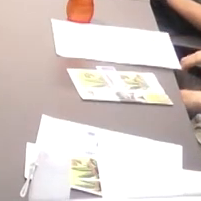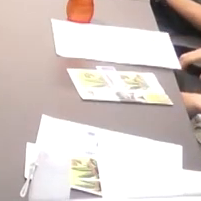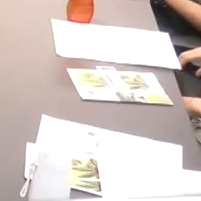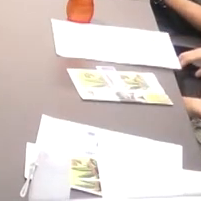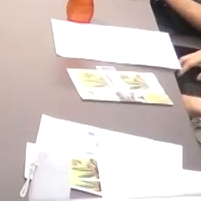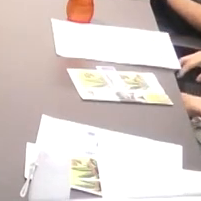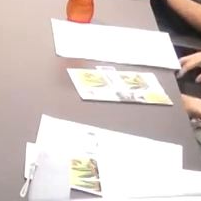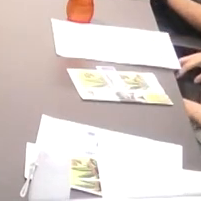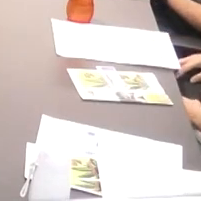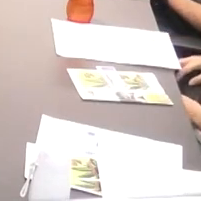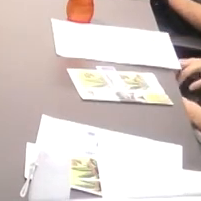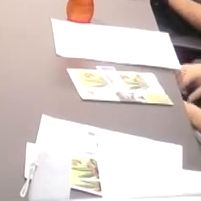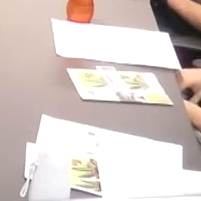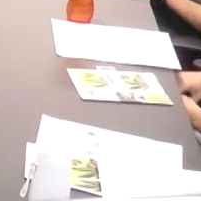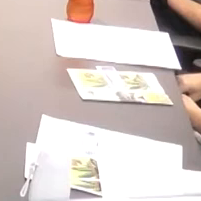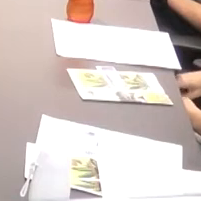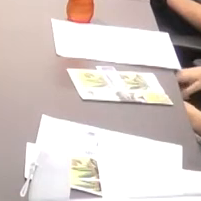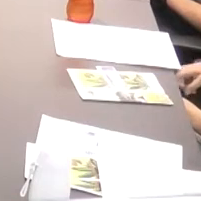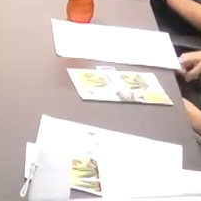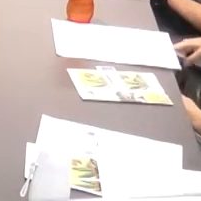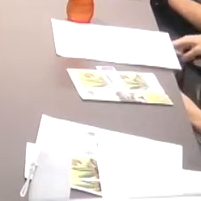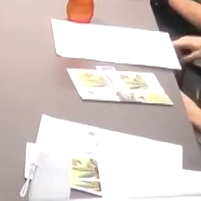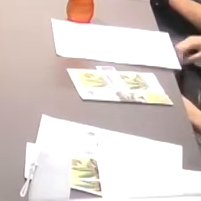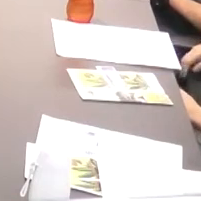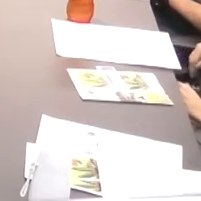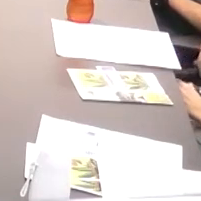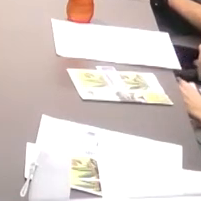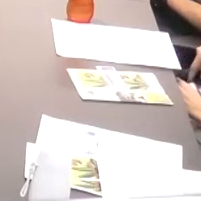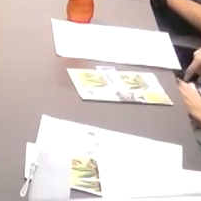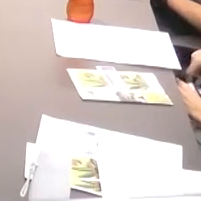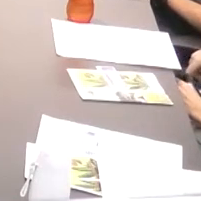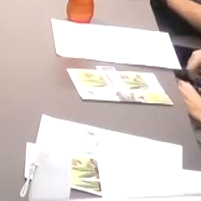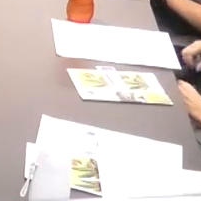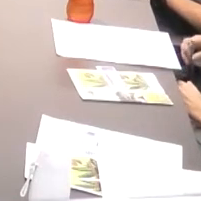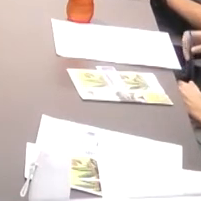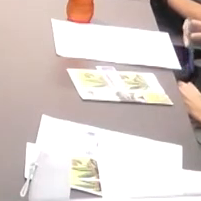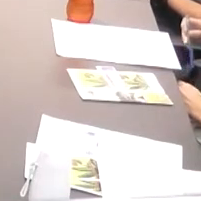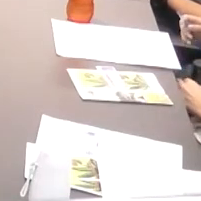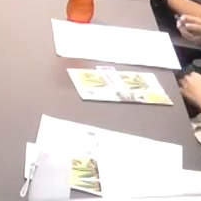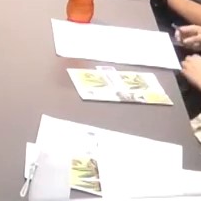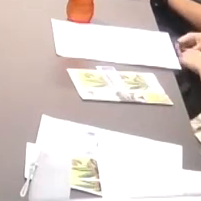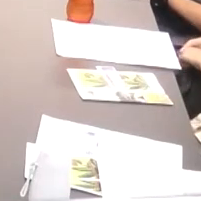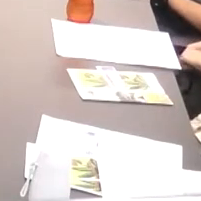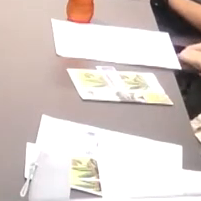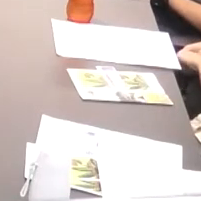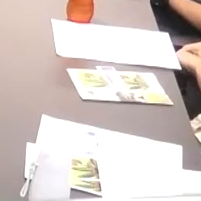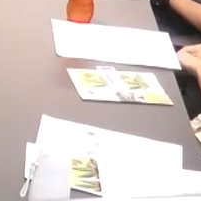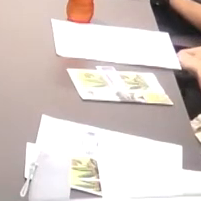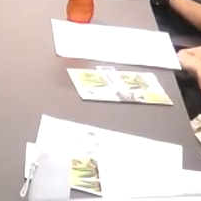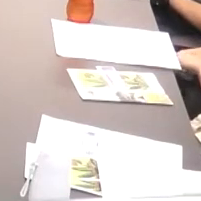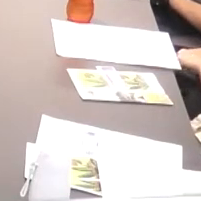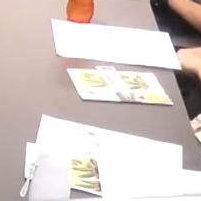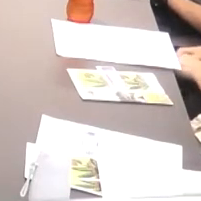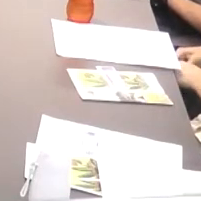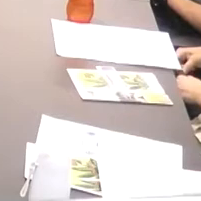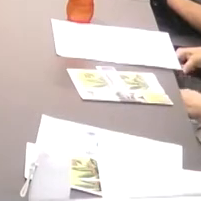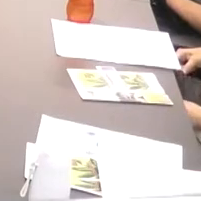usar se aprontar se ele podia ser exonerado pelo que ele aprontou mas não porque o usuário na